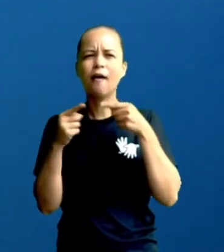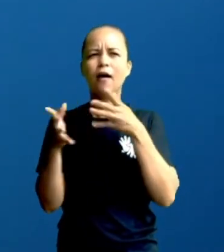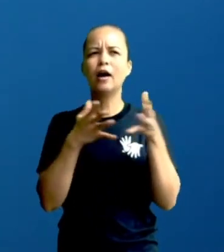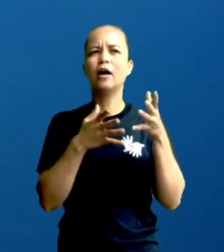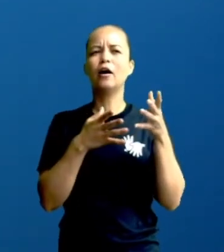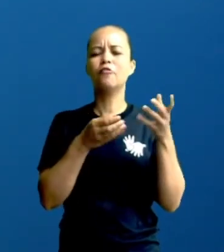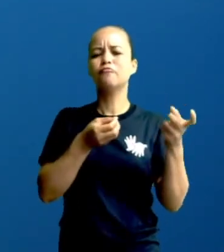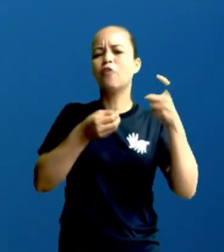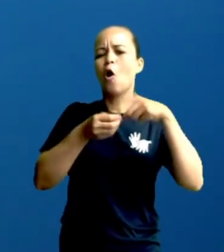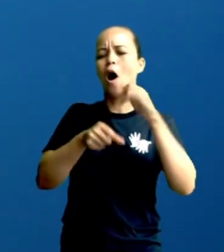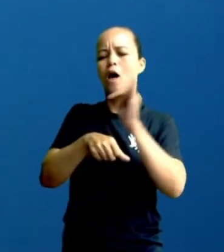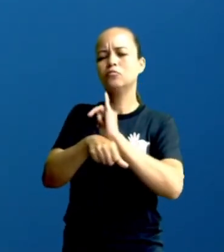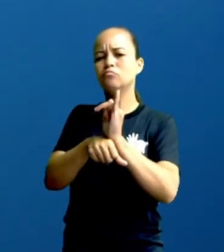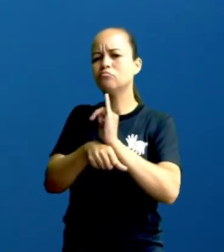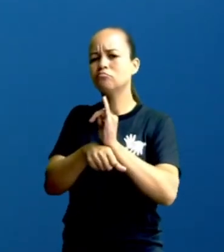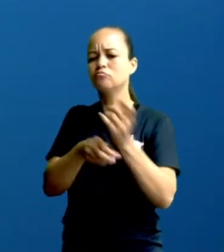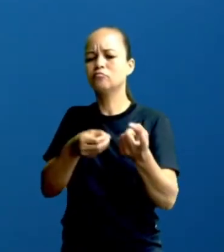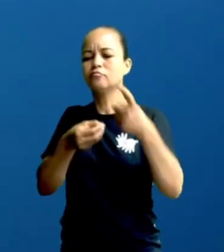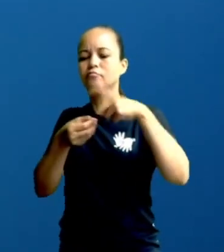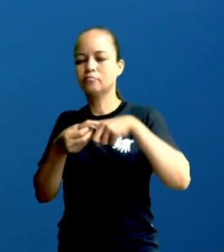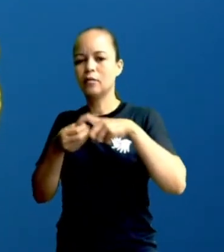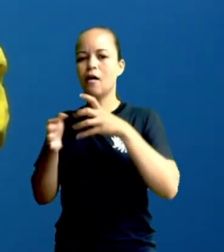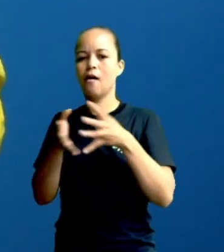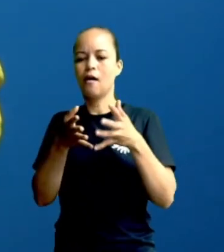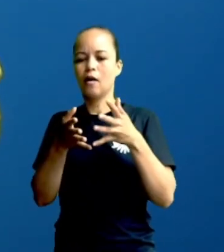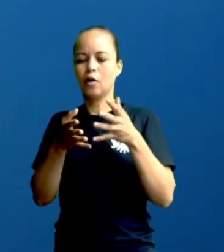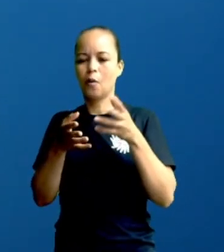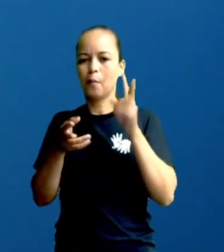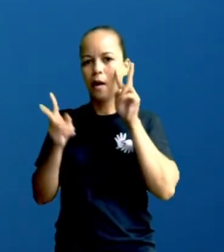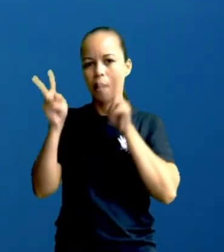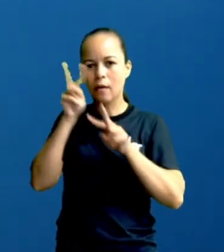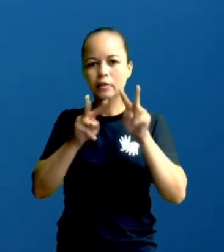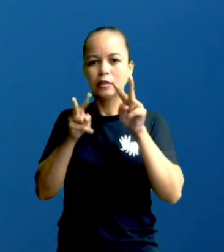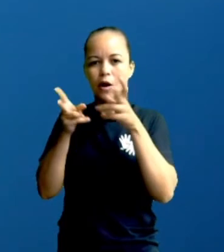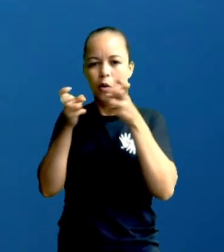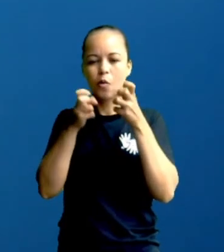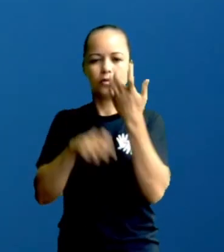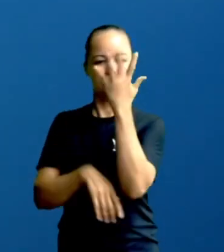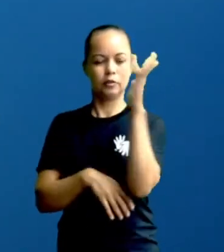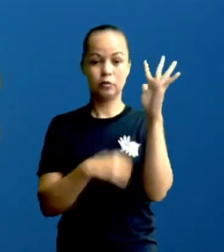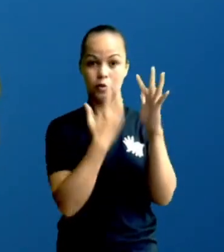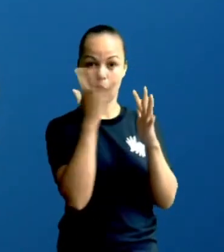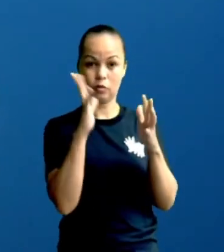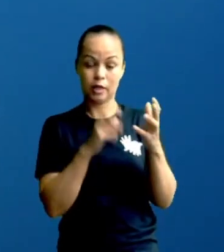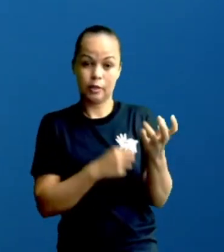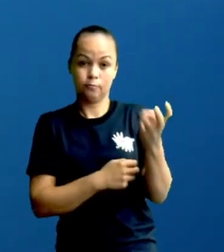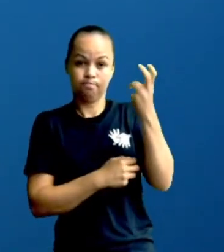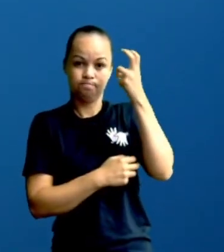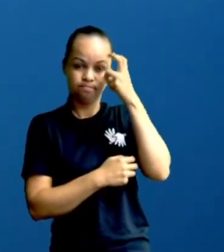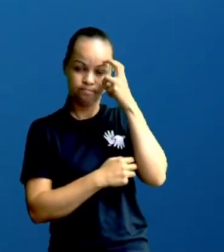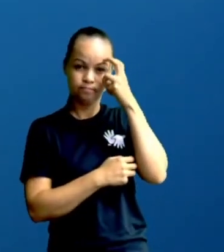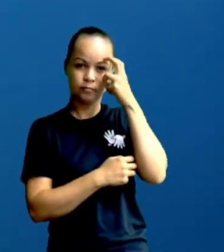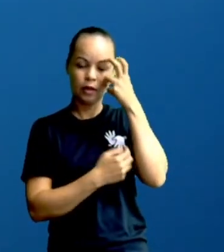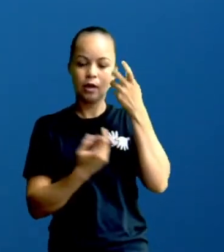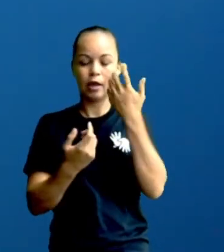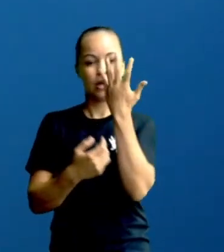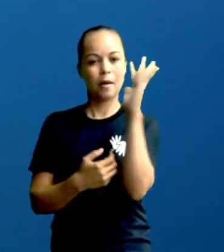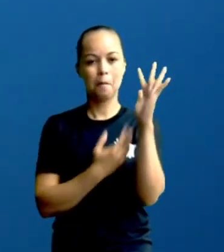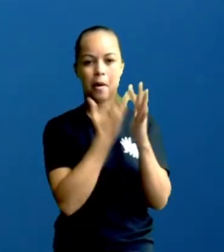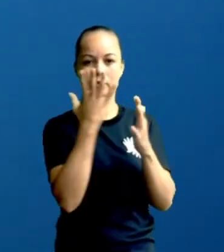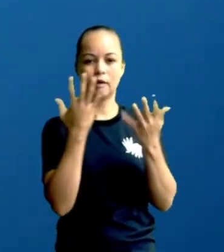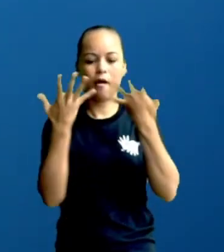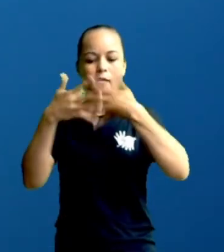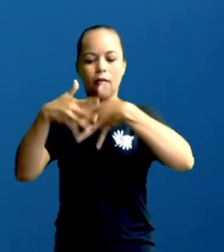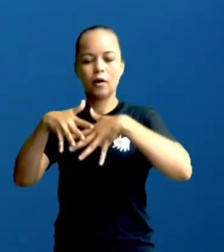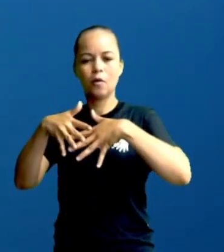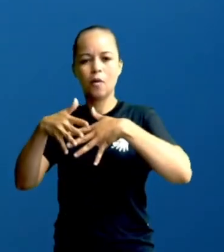vai lá no YouTube e volta à aula. Preste atenção no conceito de paisagem cultural, no conceito de paisagem natural,